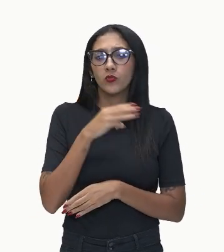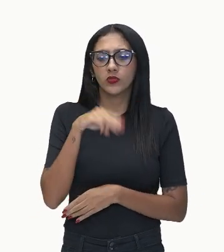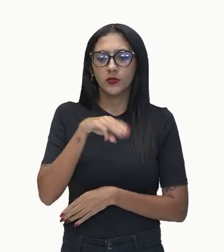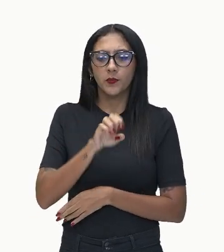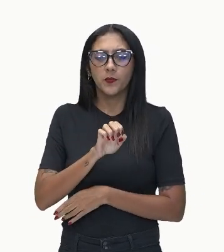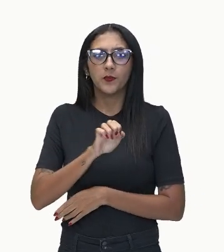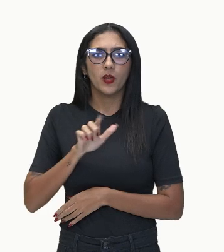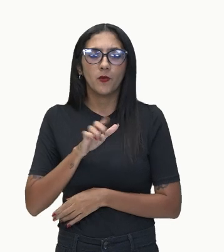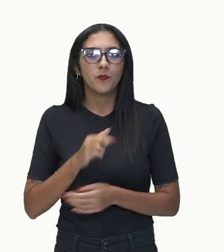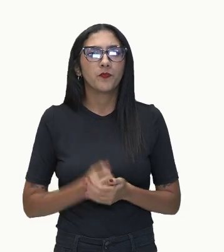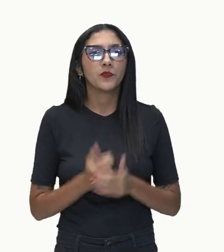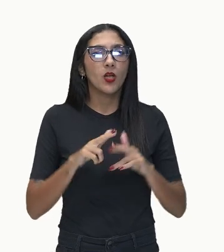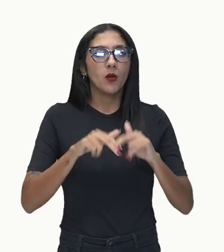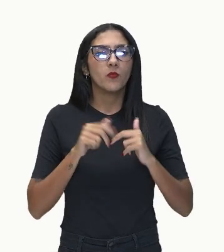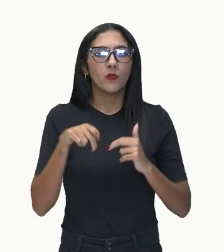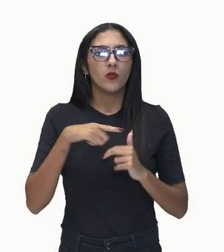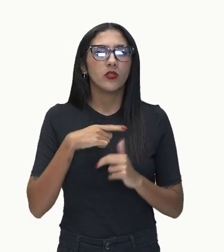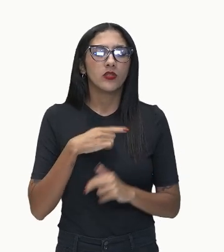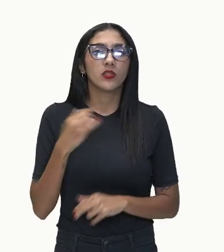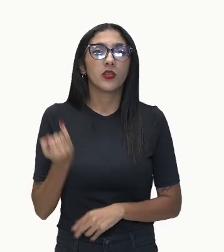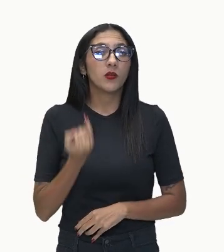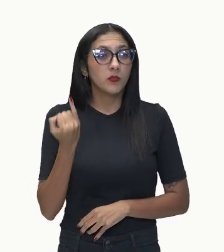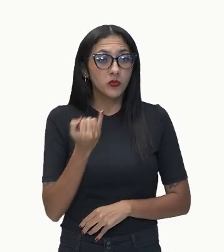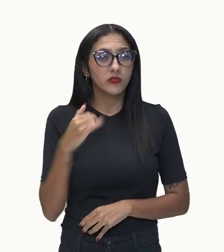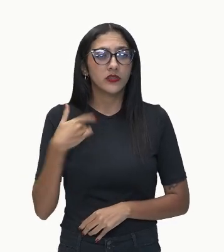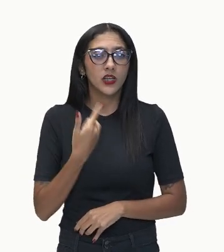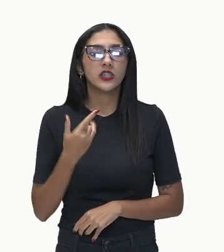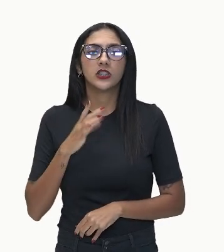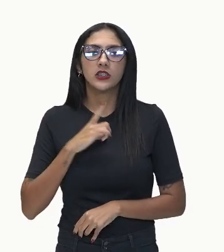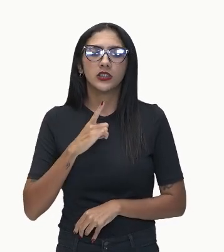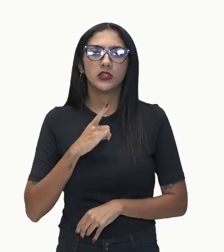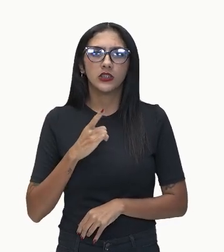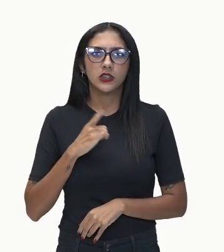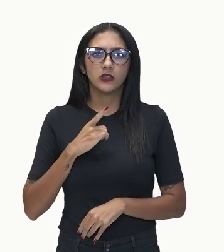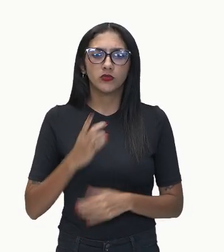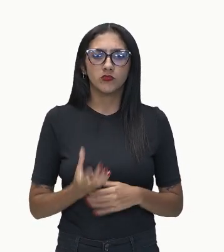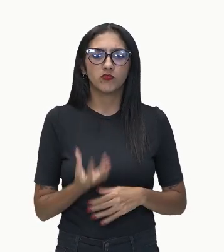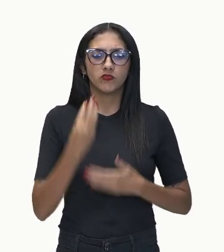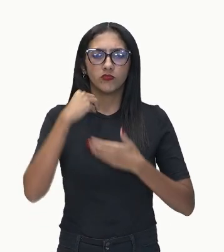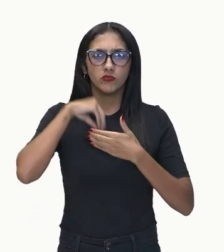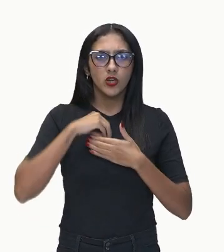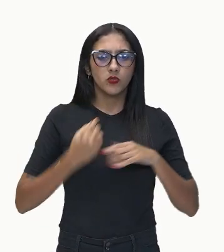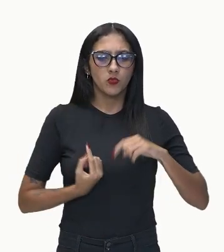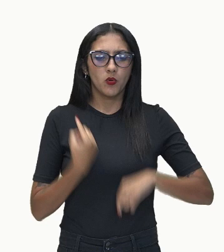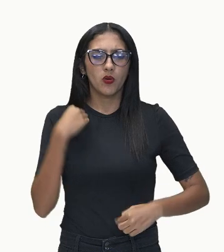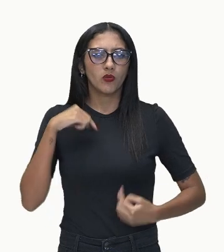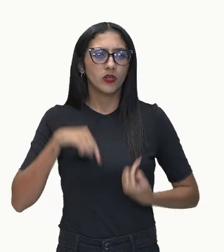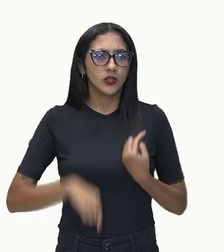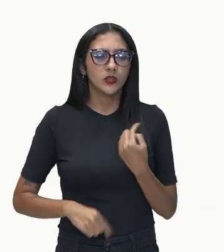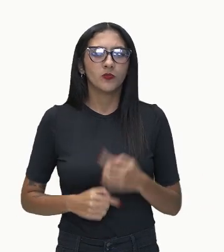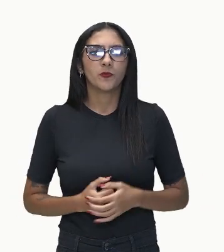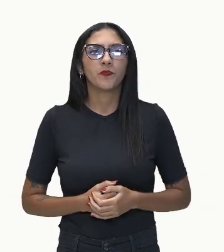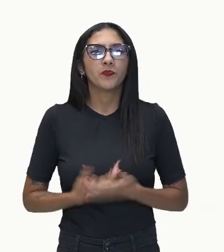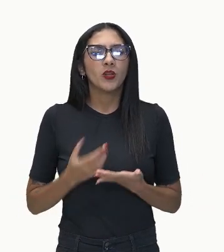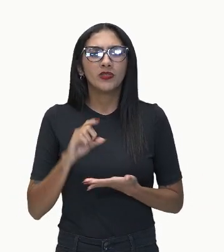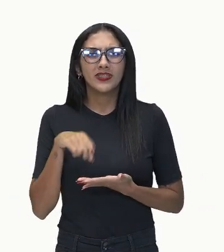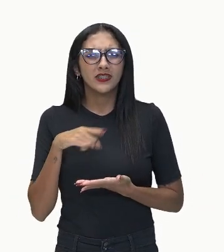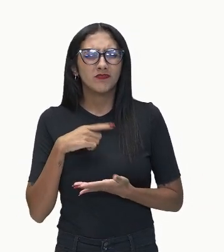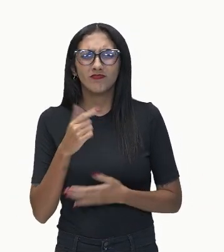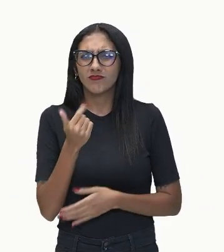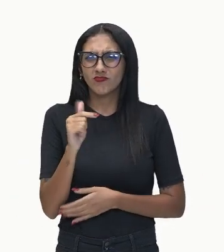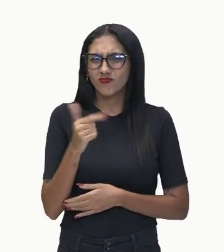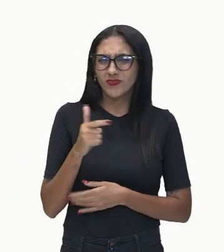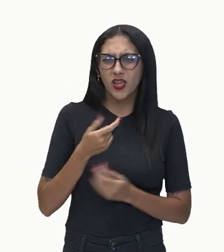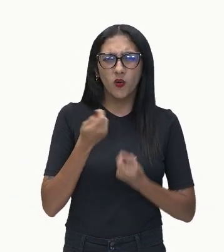muito importante, sim, a gente ter a glicose no nosso organismo. Então, quando a glicose ela está desregulada